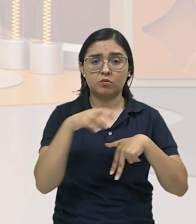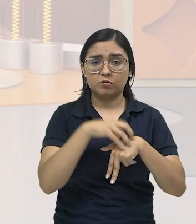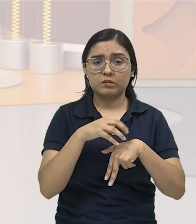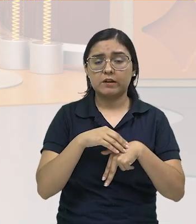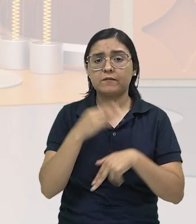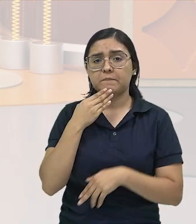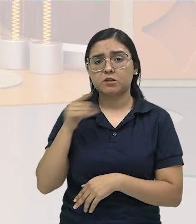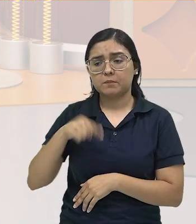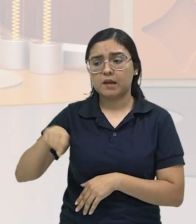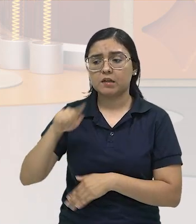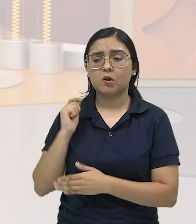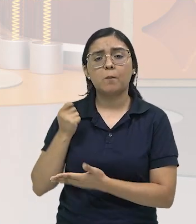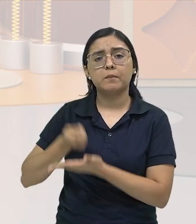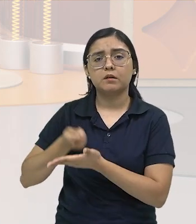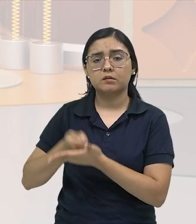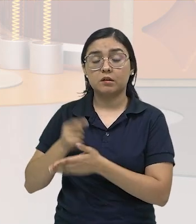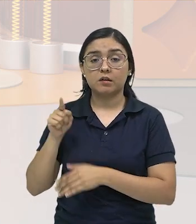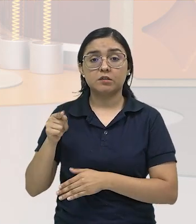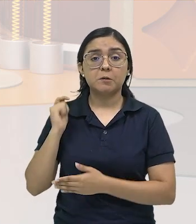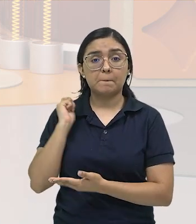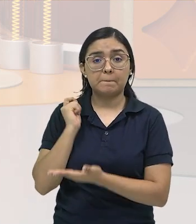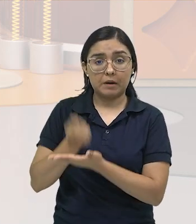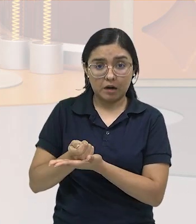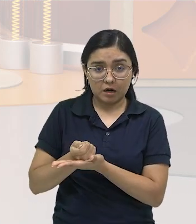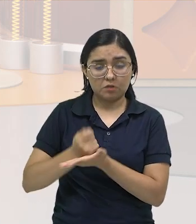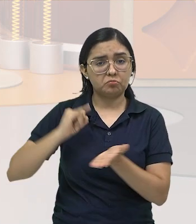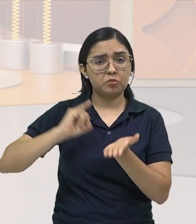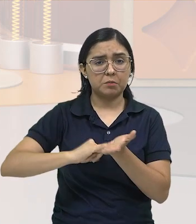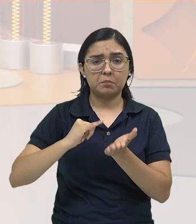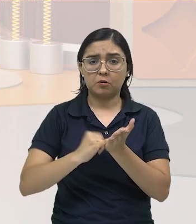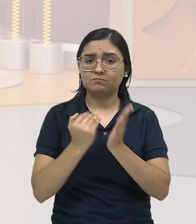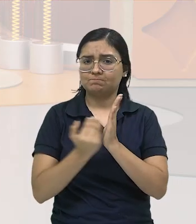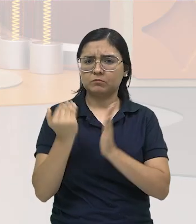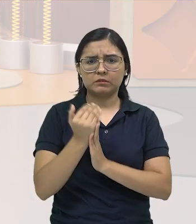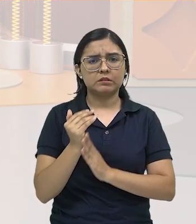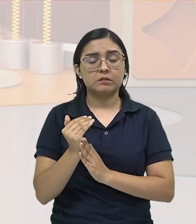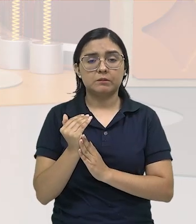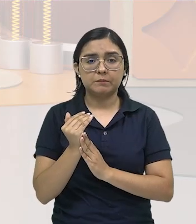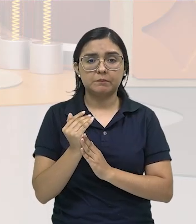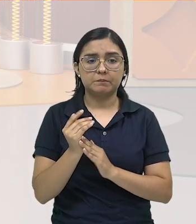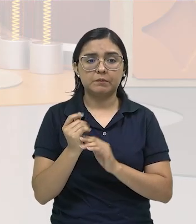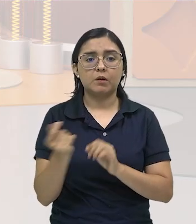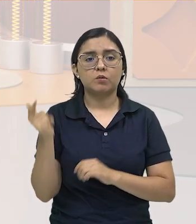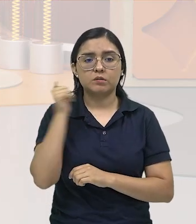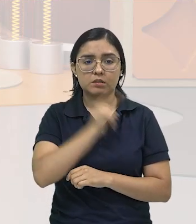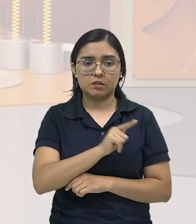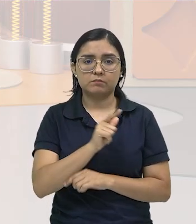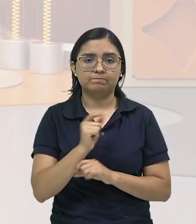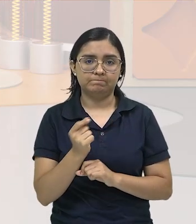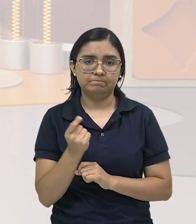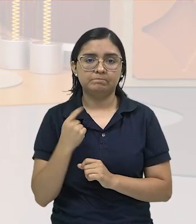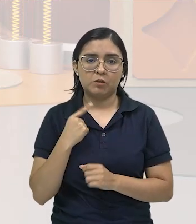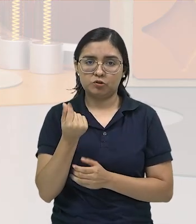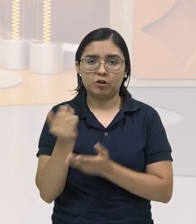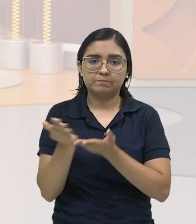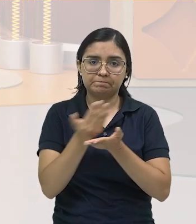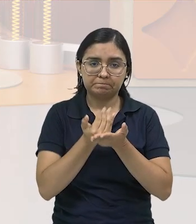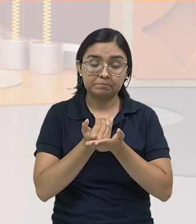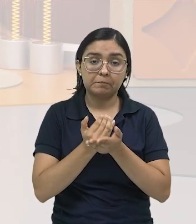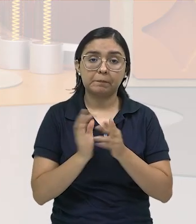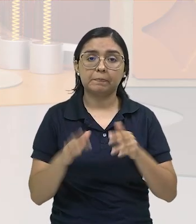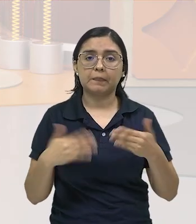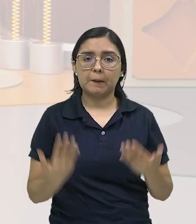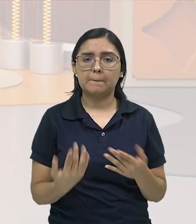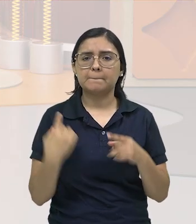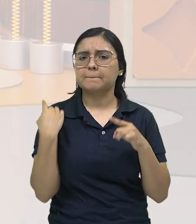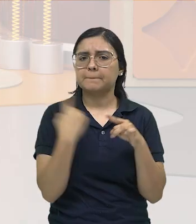preço muito alto para manter os cofres da coroa abastecidos. E você pode começar a se perguntar,